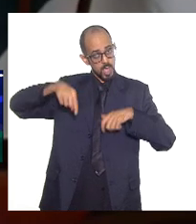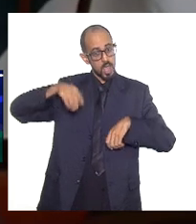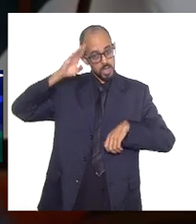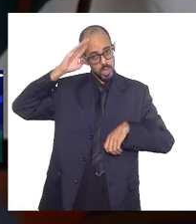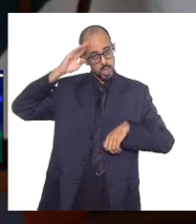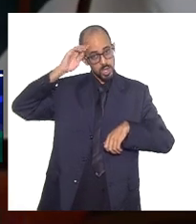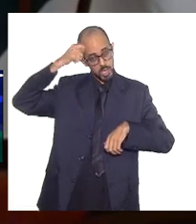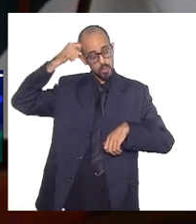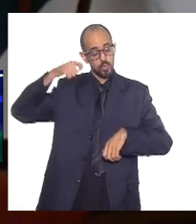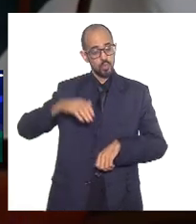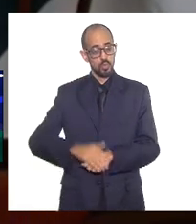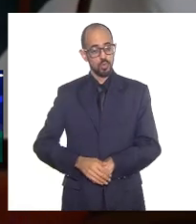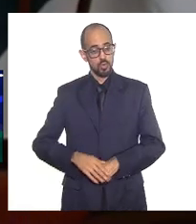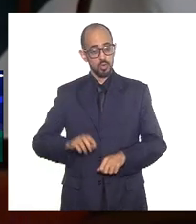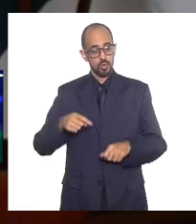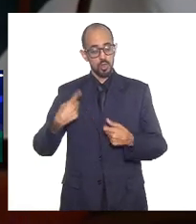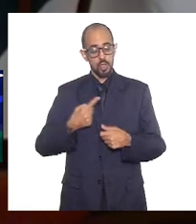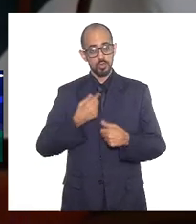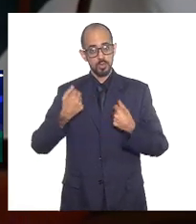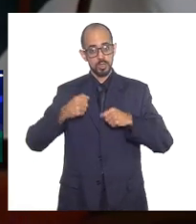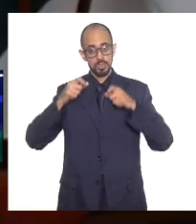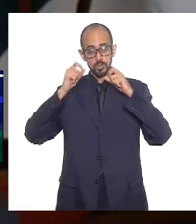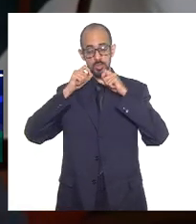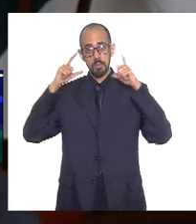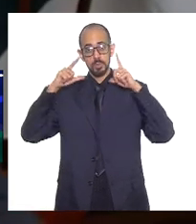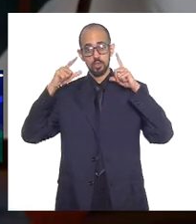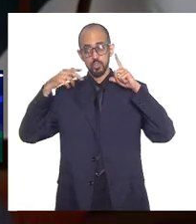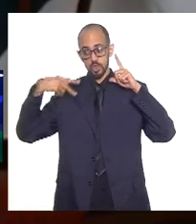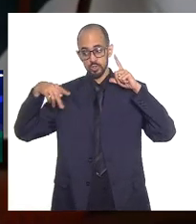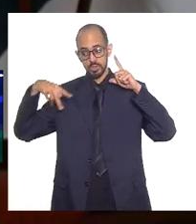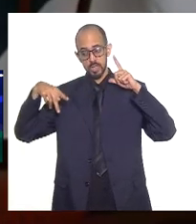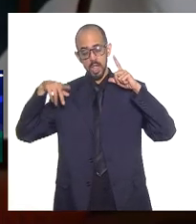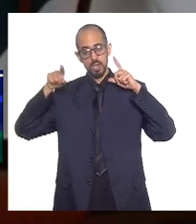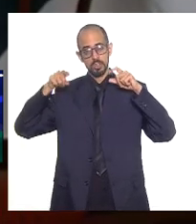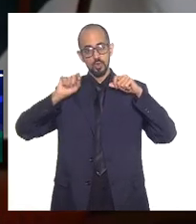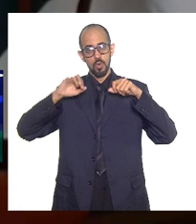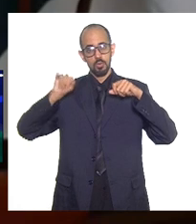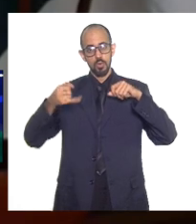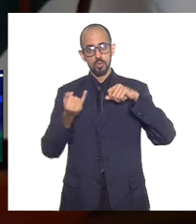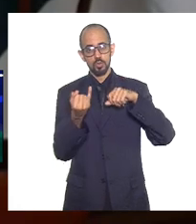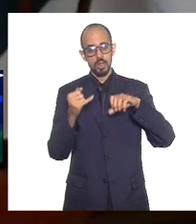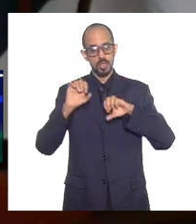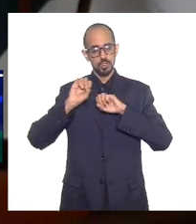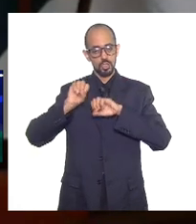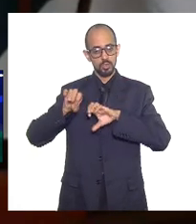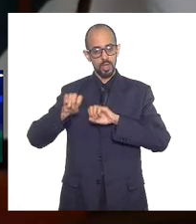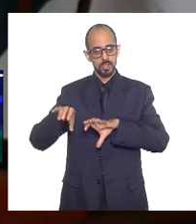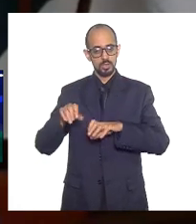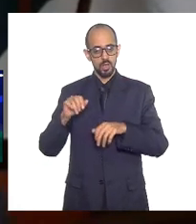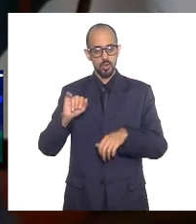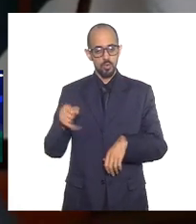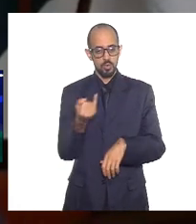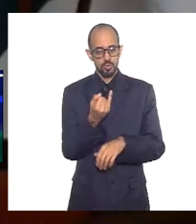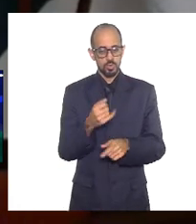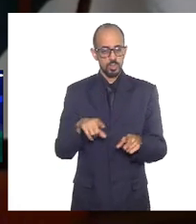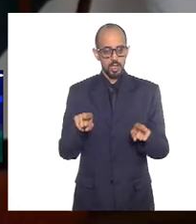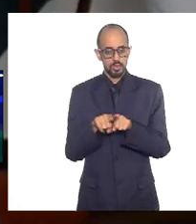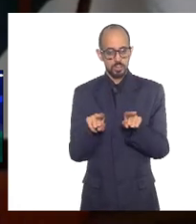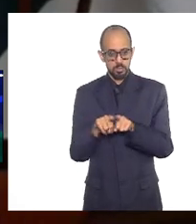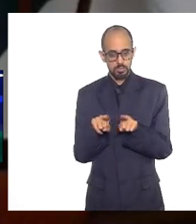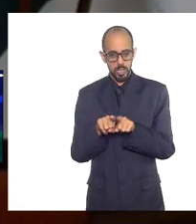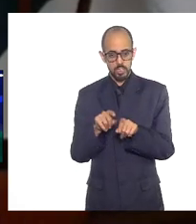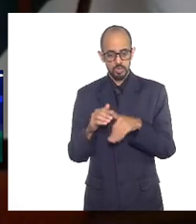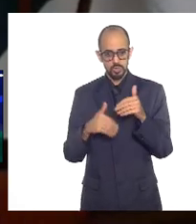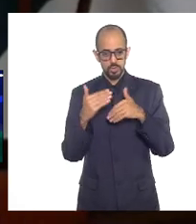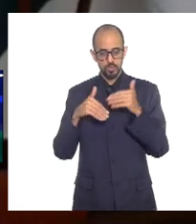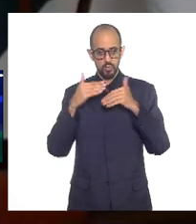Nós temos que abrir os olhos deles. Com o quê? Com oportunidade de educação, com oportunidade de